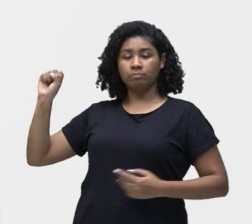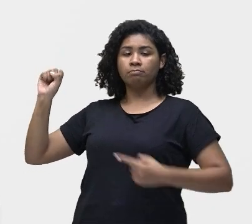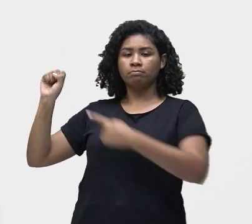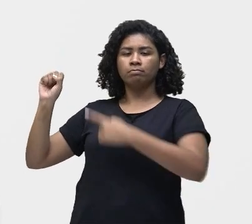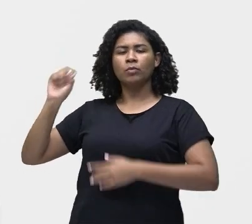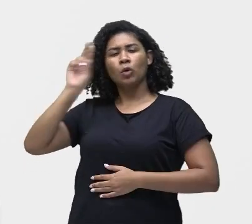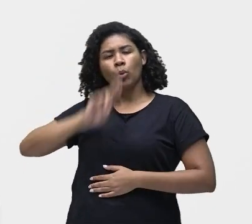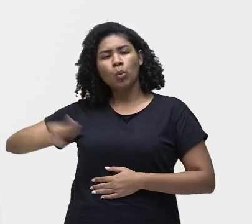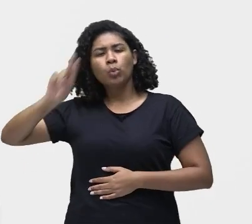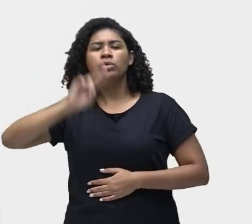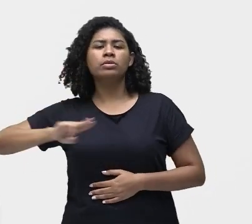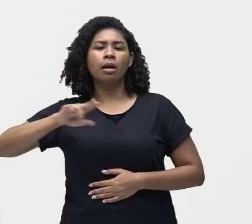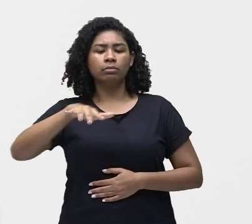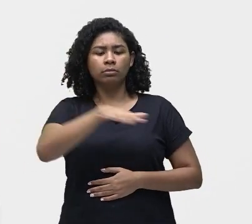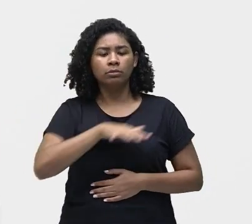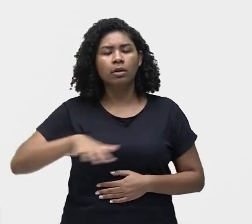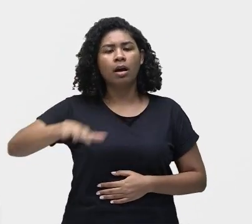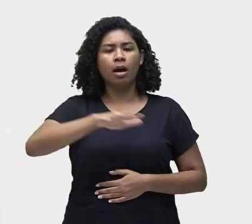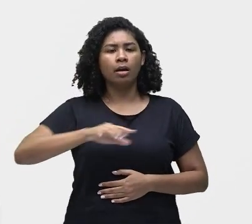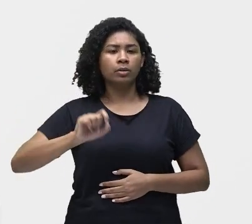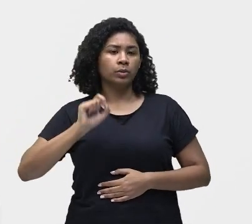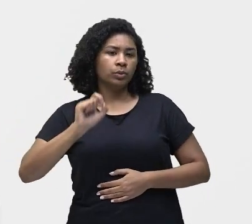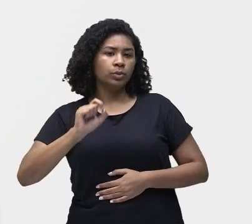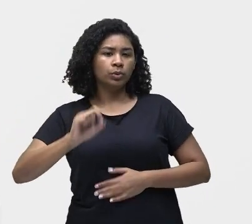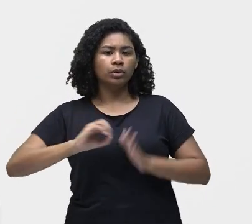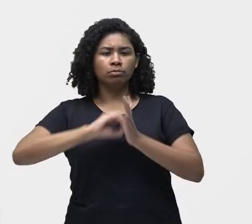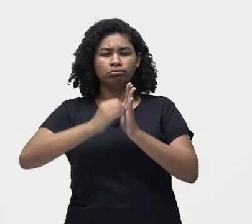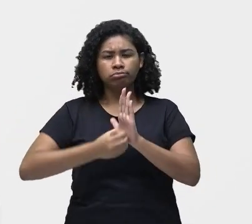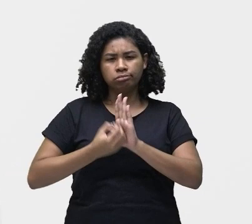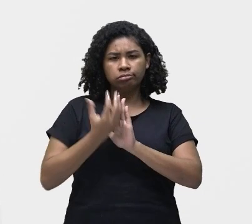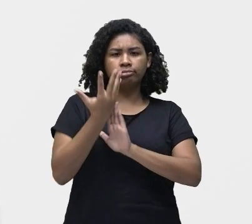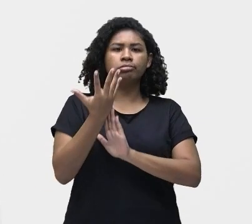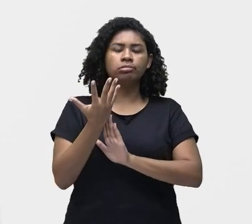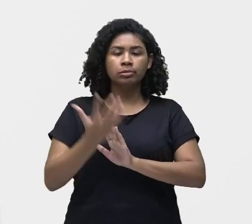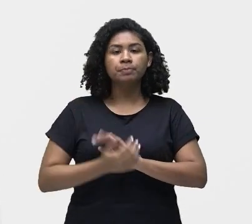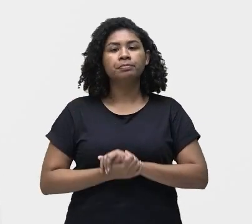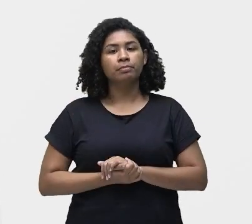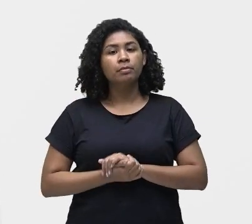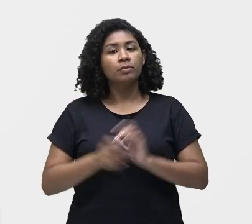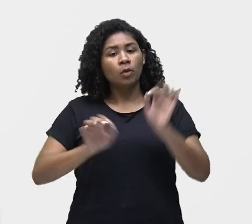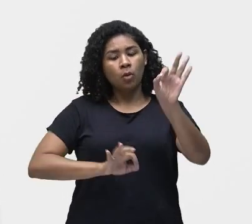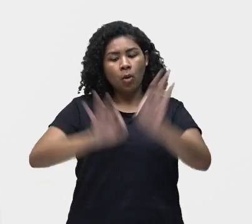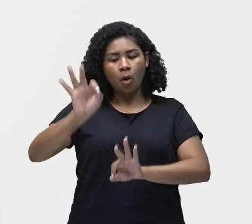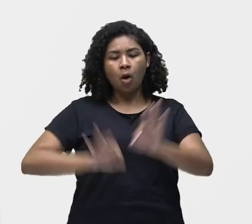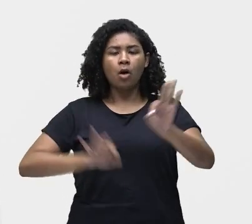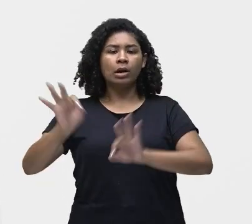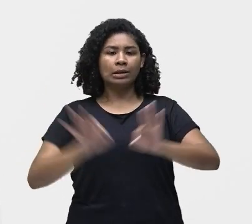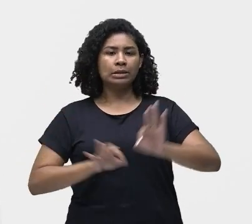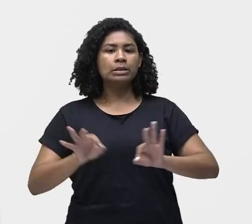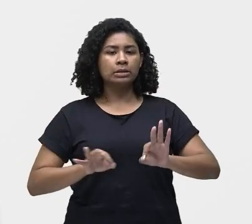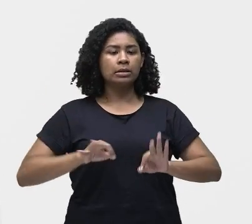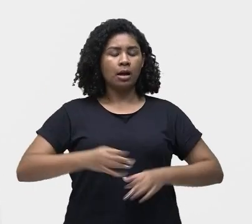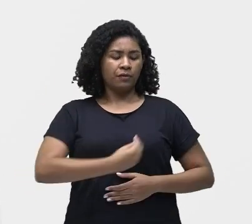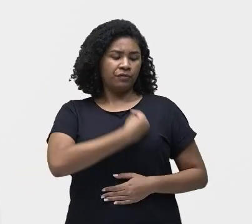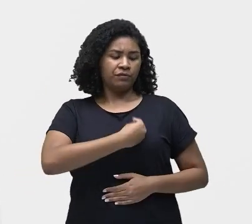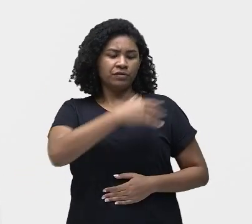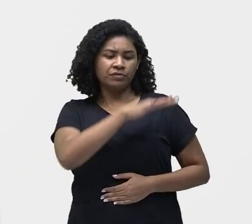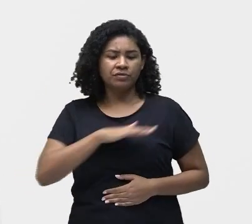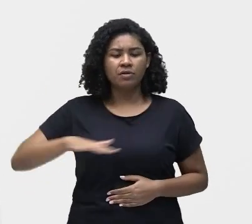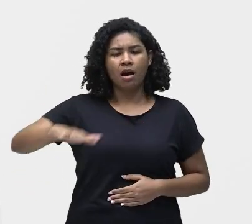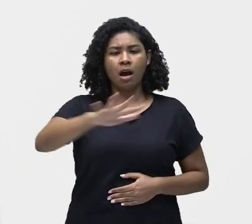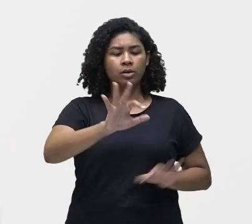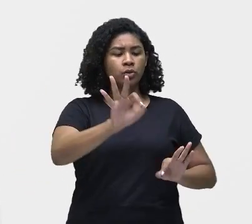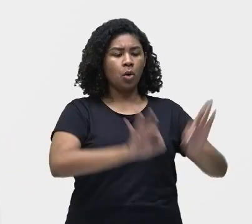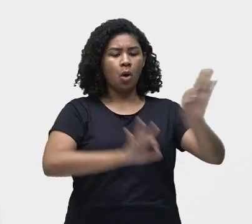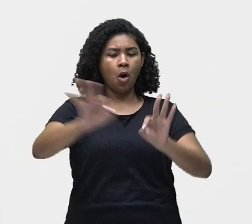ecologia para organizar os organismos que compõem uma cadeia alimentar,